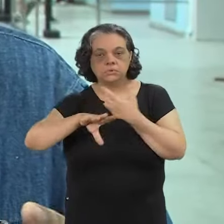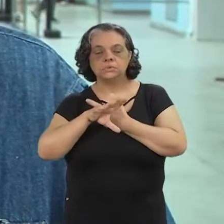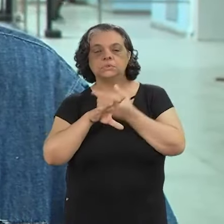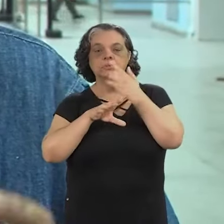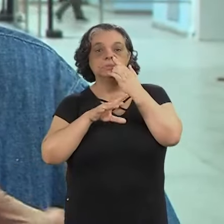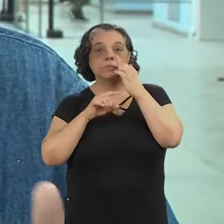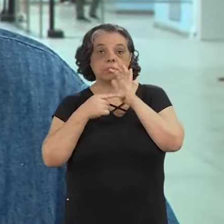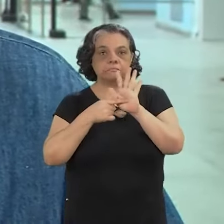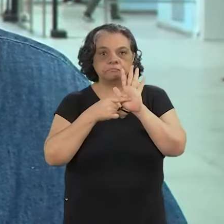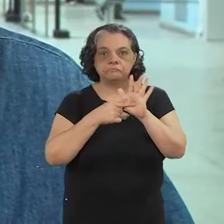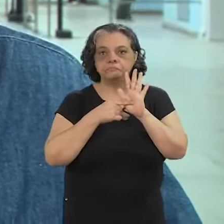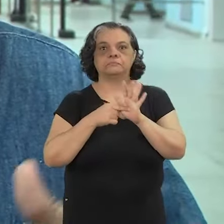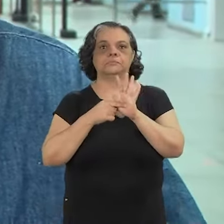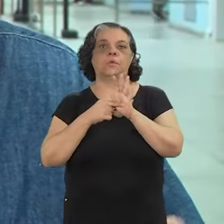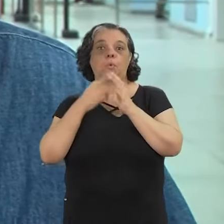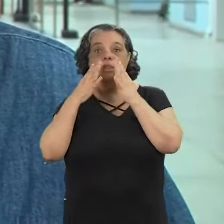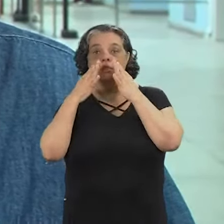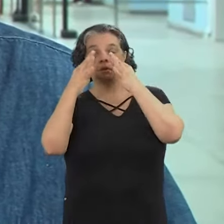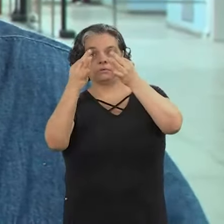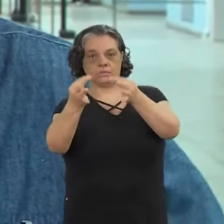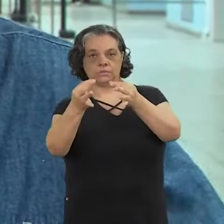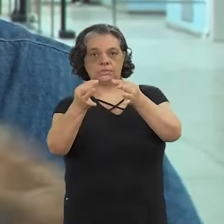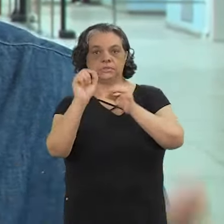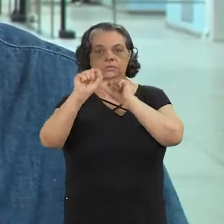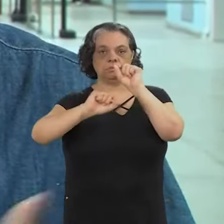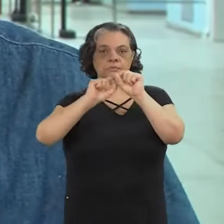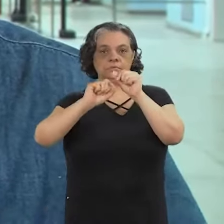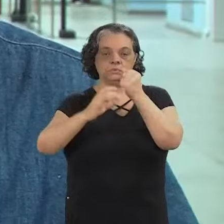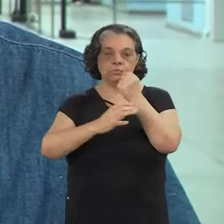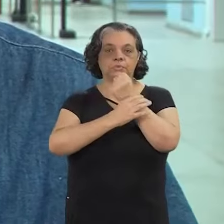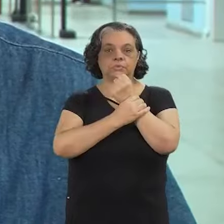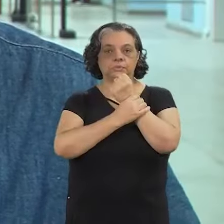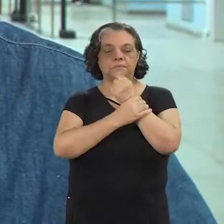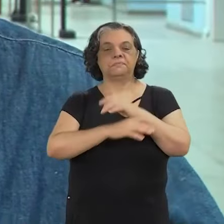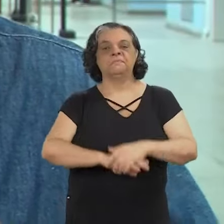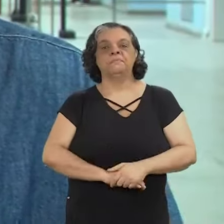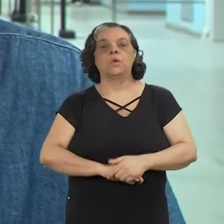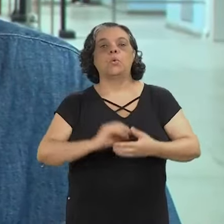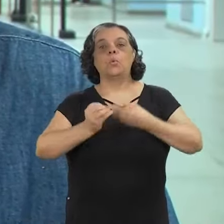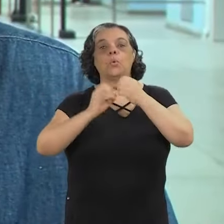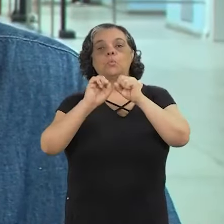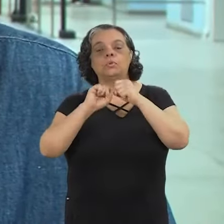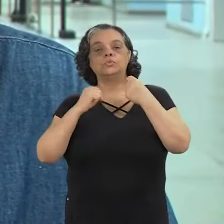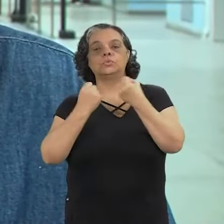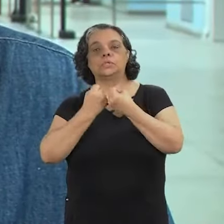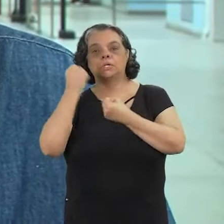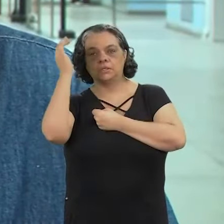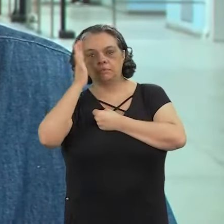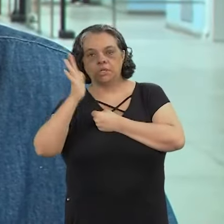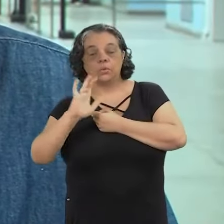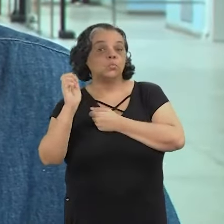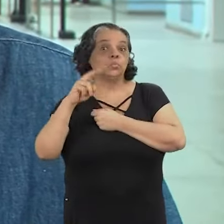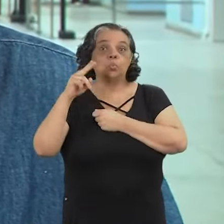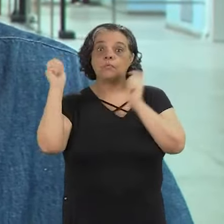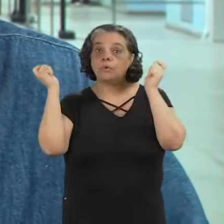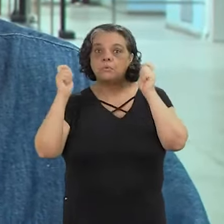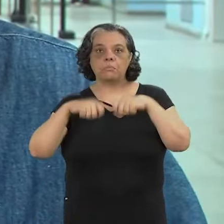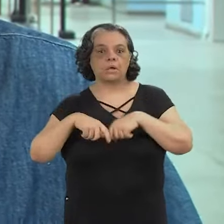que representa os interesses daqueles que a sustentam como a sociedade brasileira nunca foi